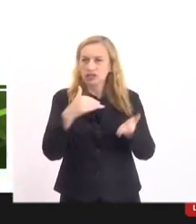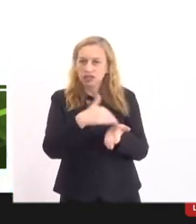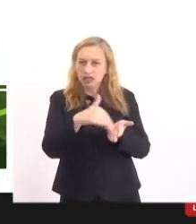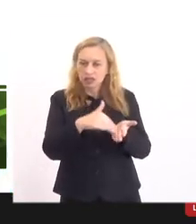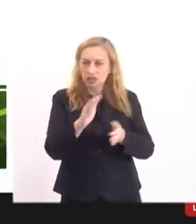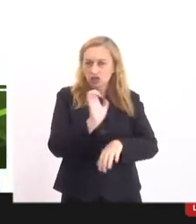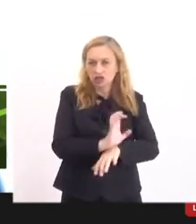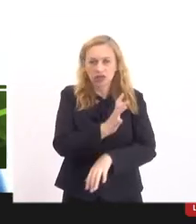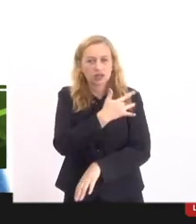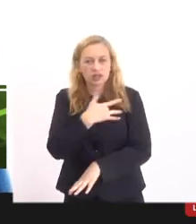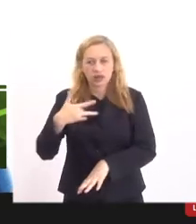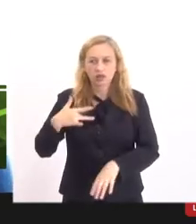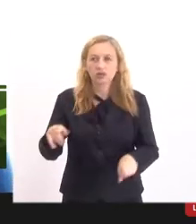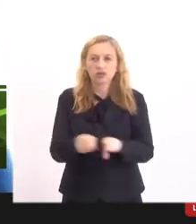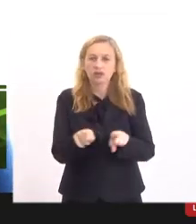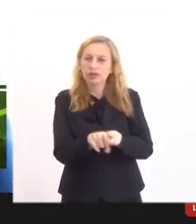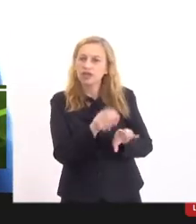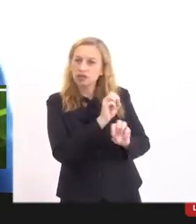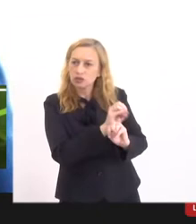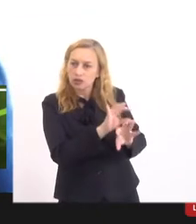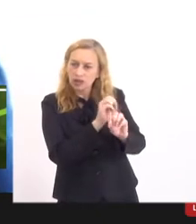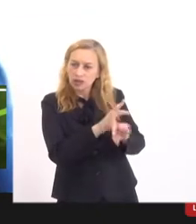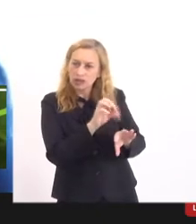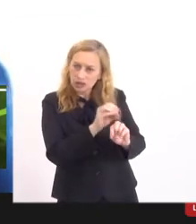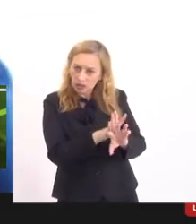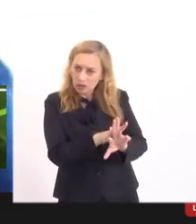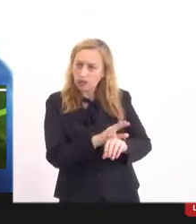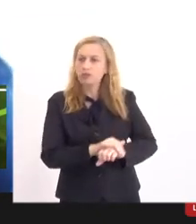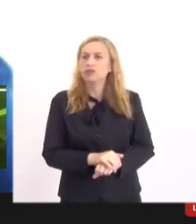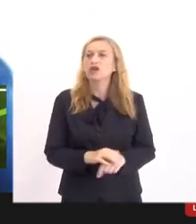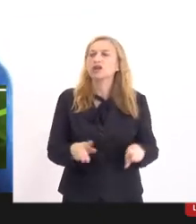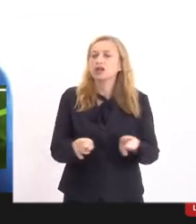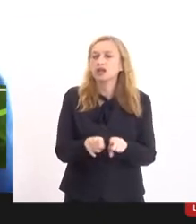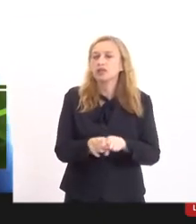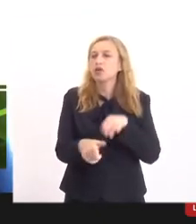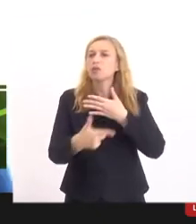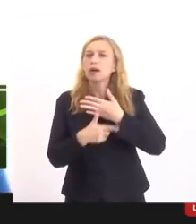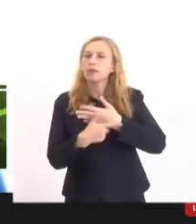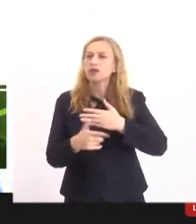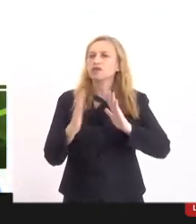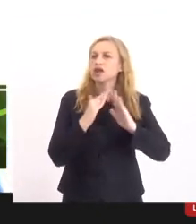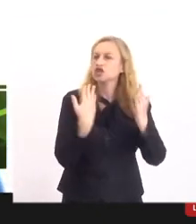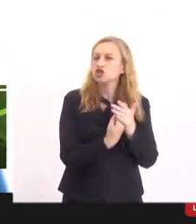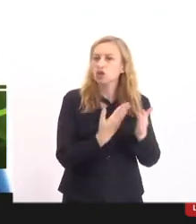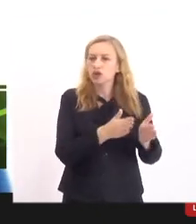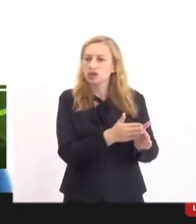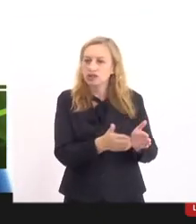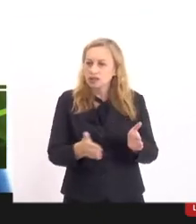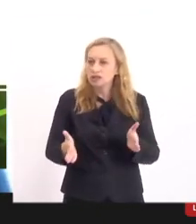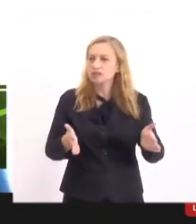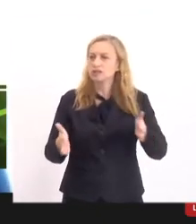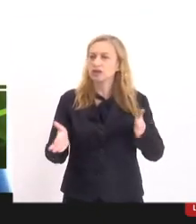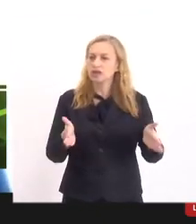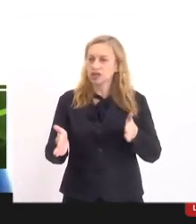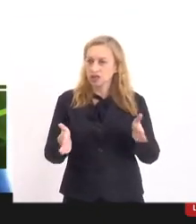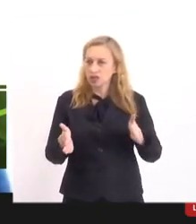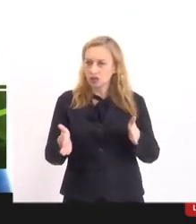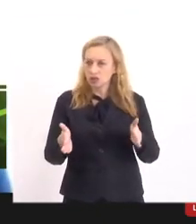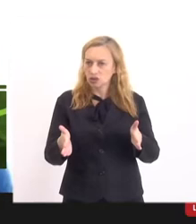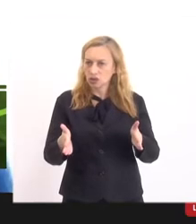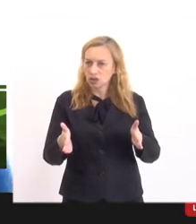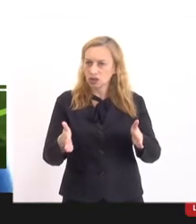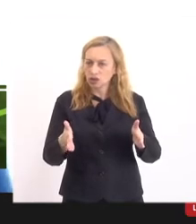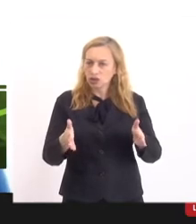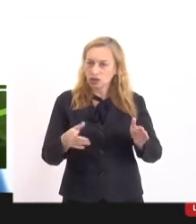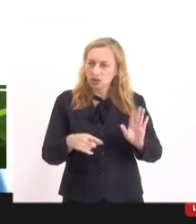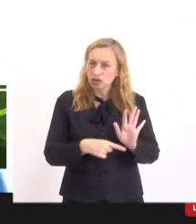para a Secretaria de Estado de Educação, como veio também o papel da escola nesse processo de mobilizar a